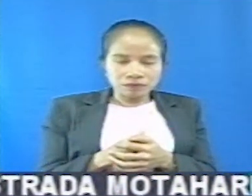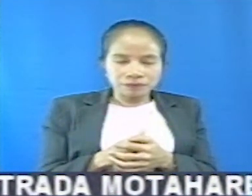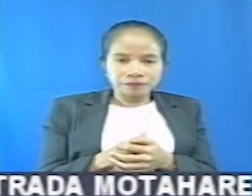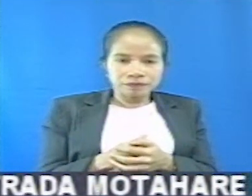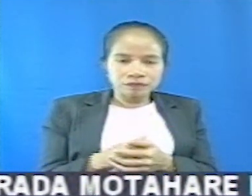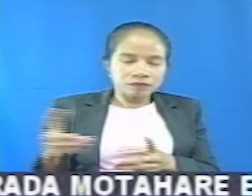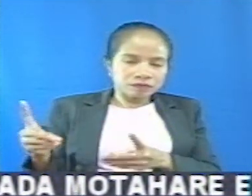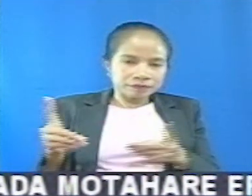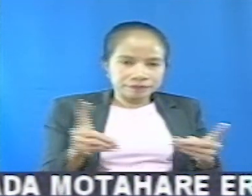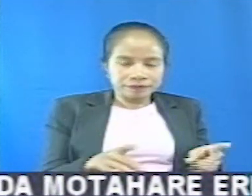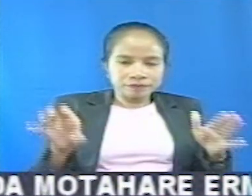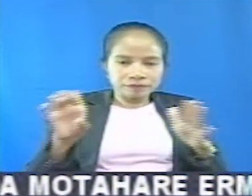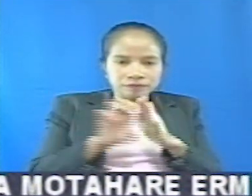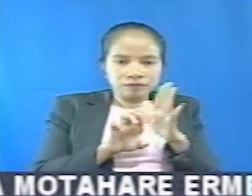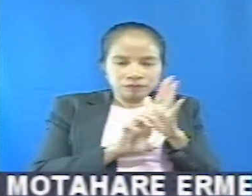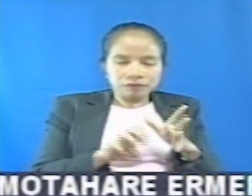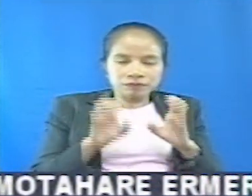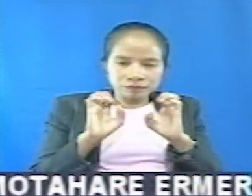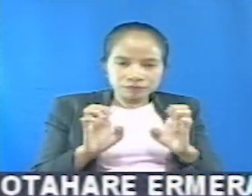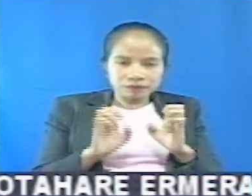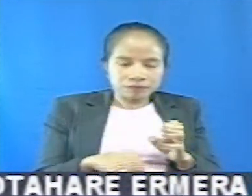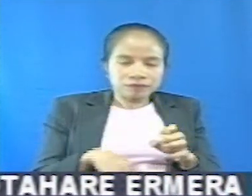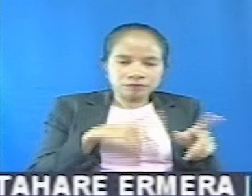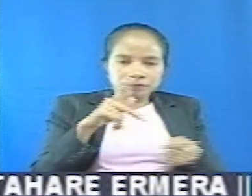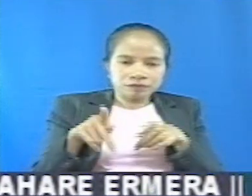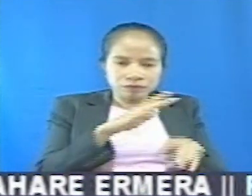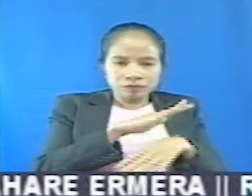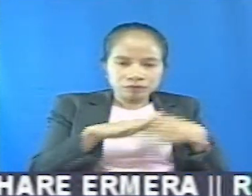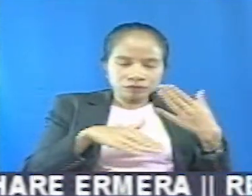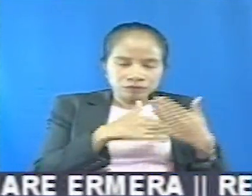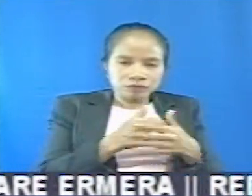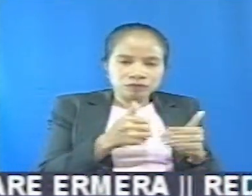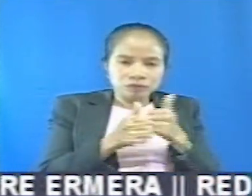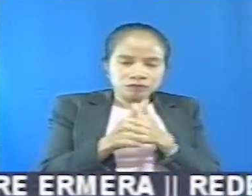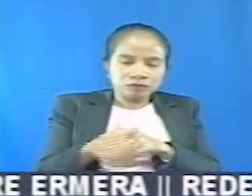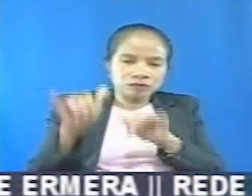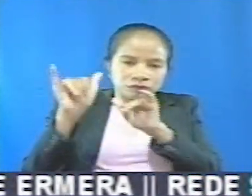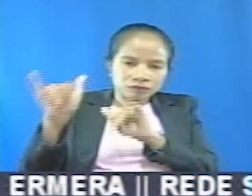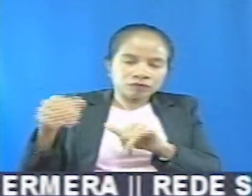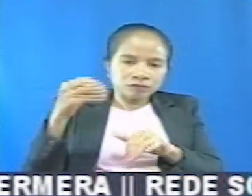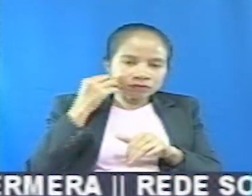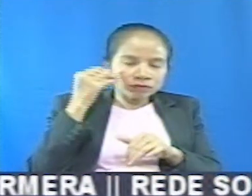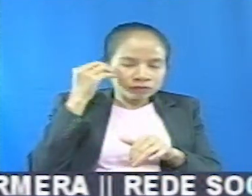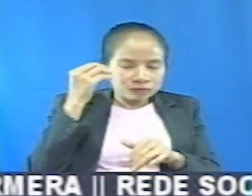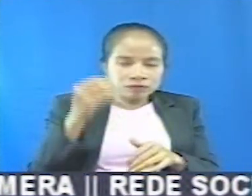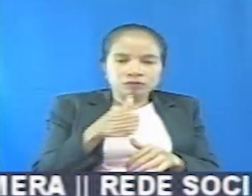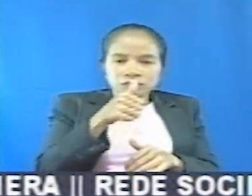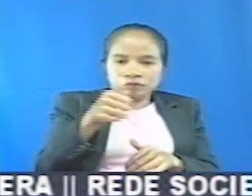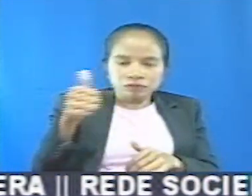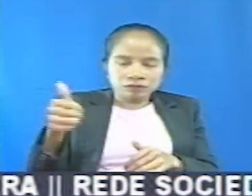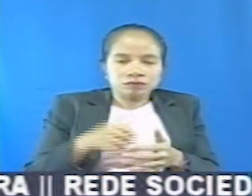O implementação do estado de emergência, né? População Hotu cumpre autoquarantena e a ida de